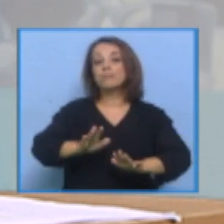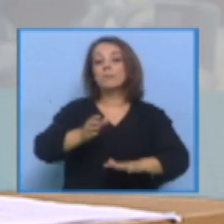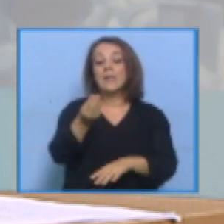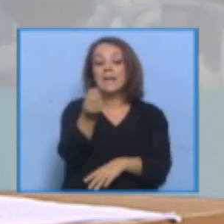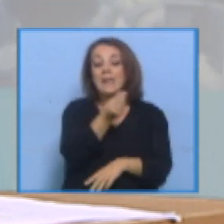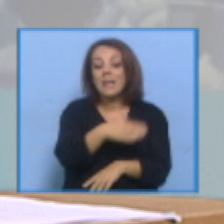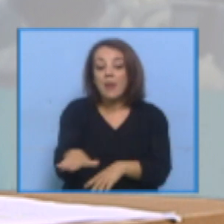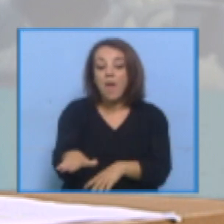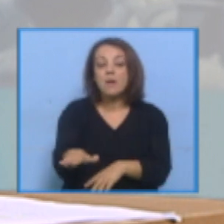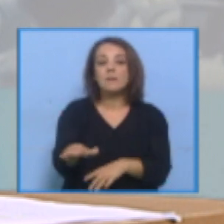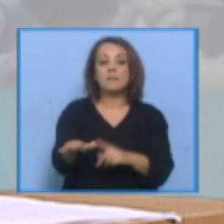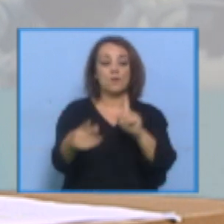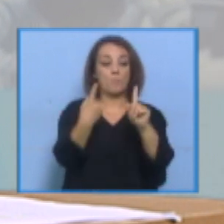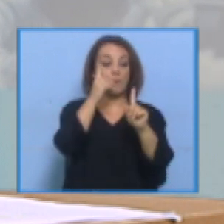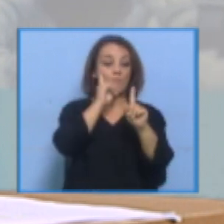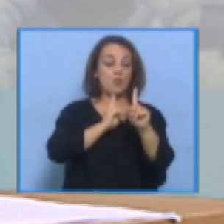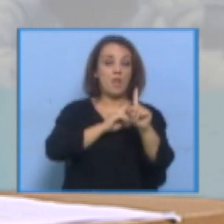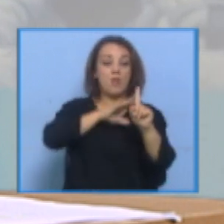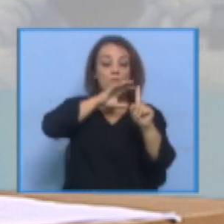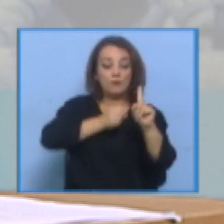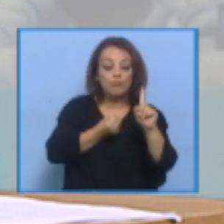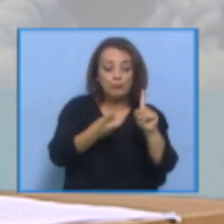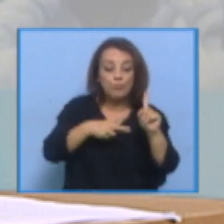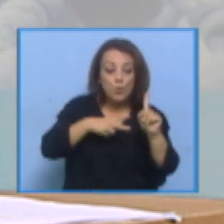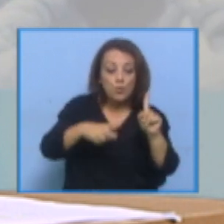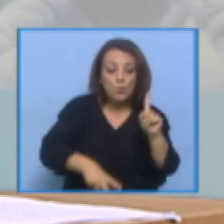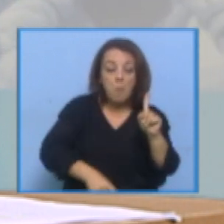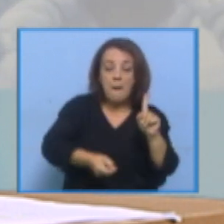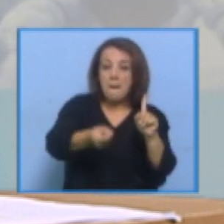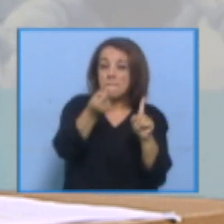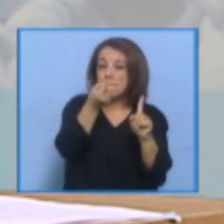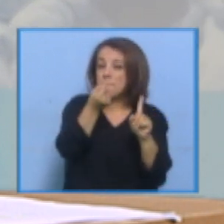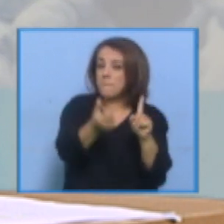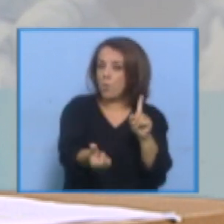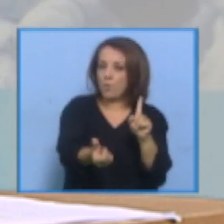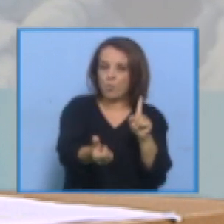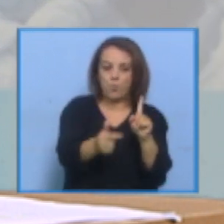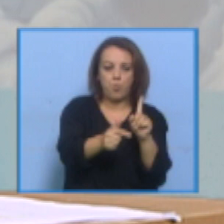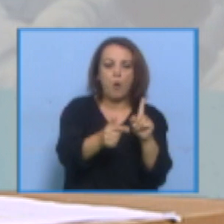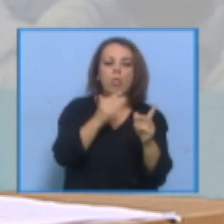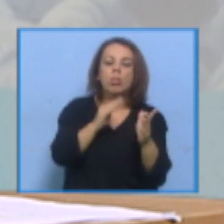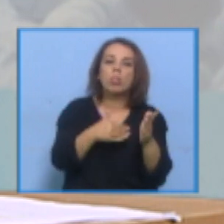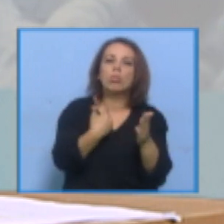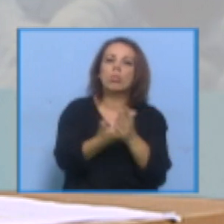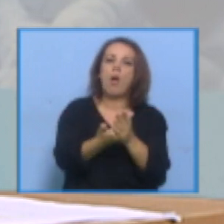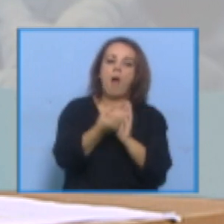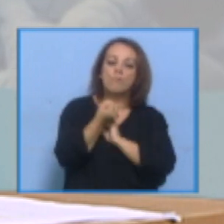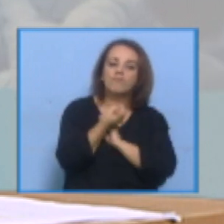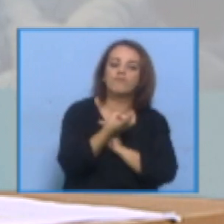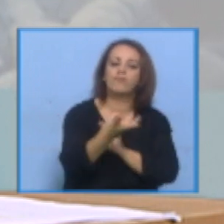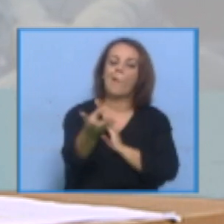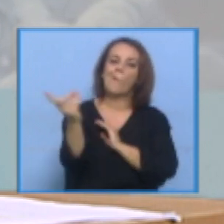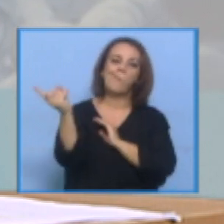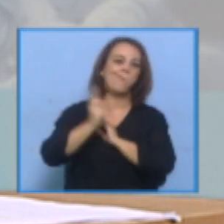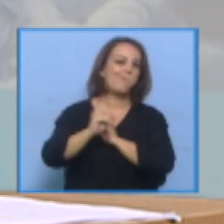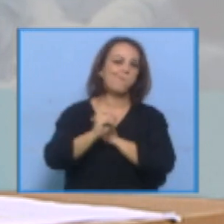crianças por mulher é extraordinariamente reduzido em Portugal e dificilmente poderá ser invertido no curto prazo, a tempo